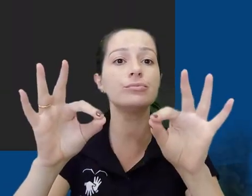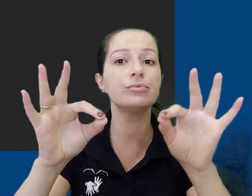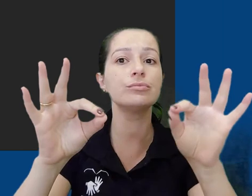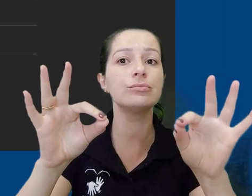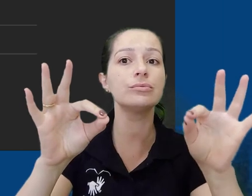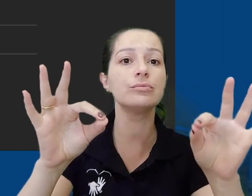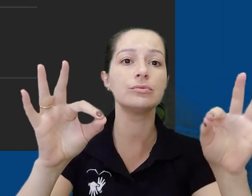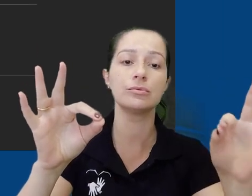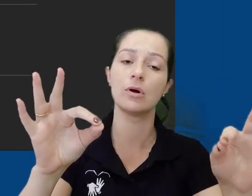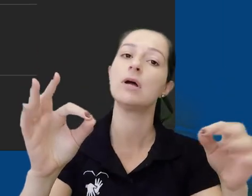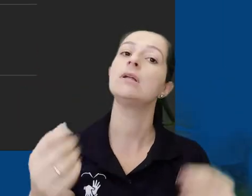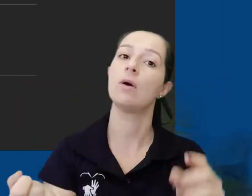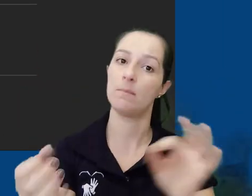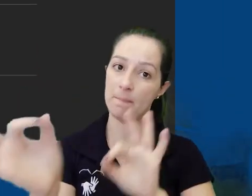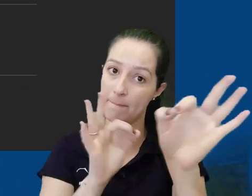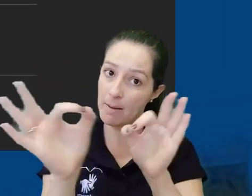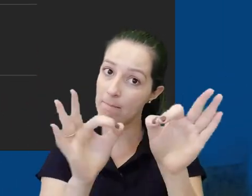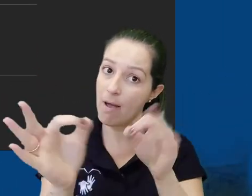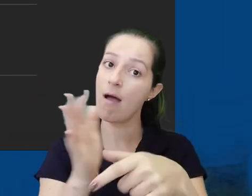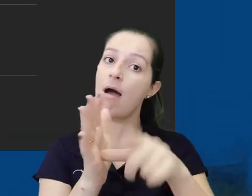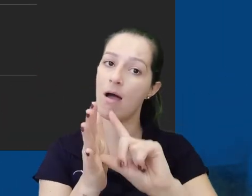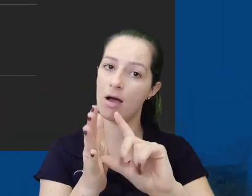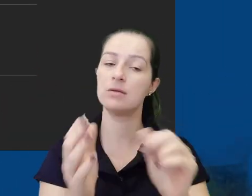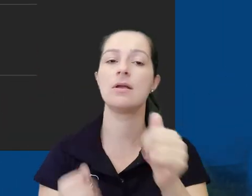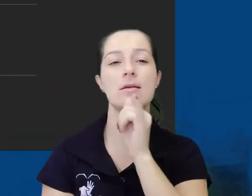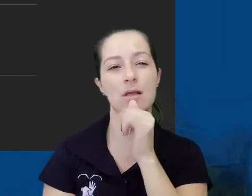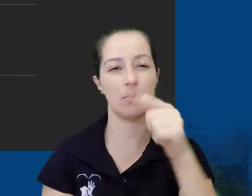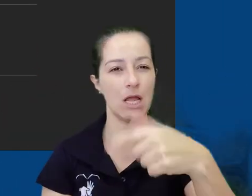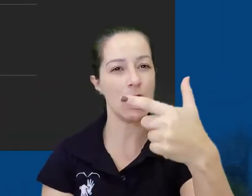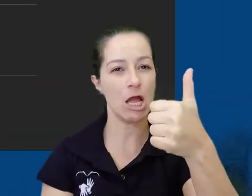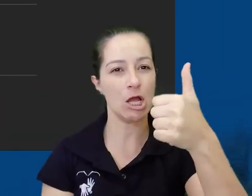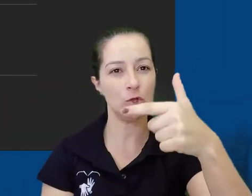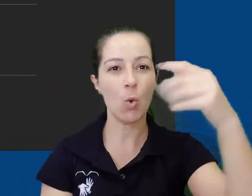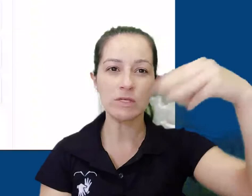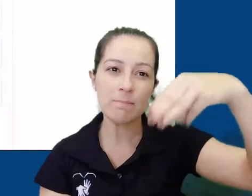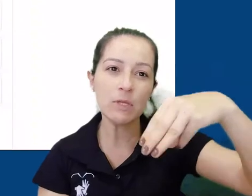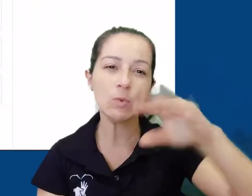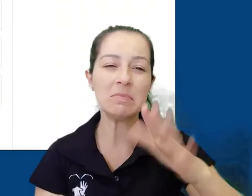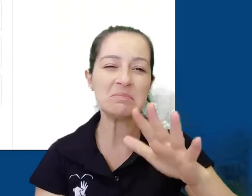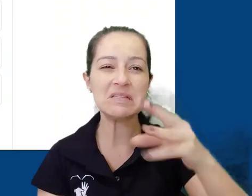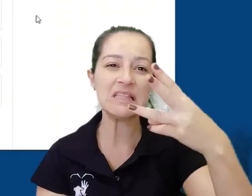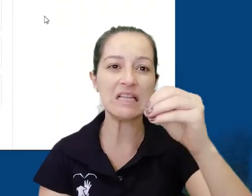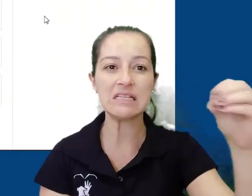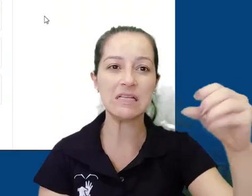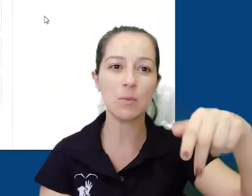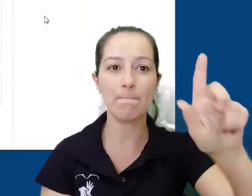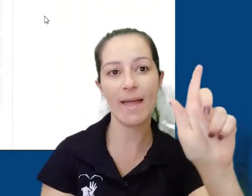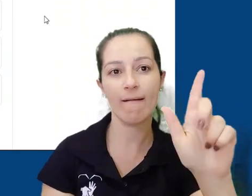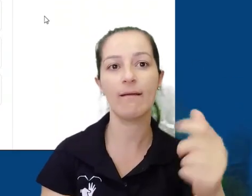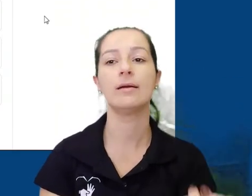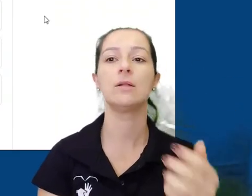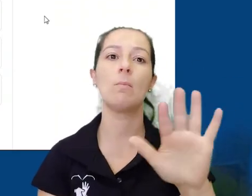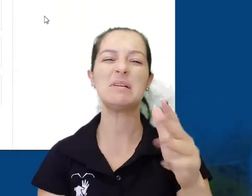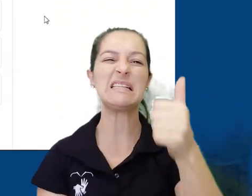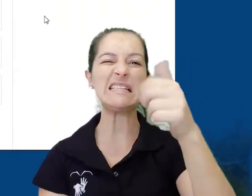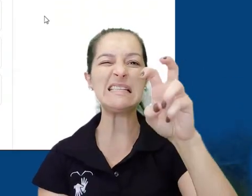quanto maior ele for mas ele vai demorar para ficar disponível para os alunos no meu caso o vídeo de por volta 12 minutos mais ou menos 300 mega Eu já